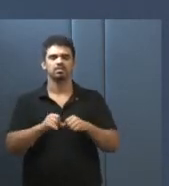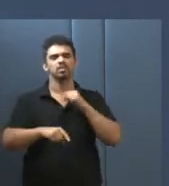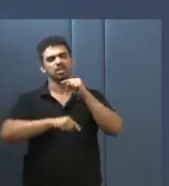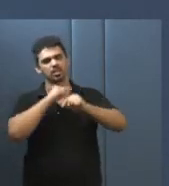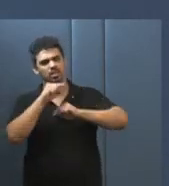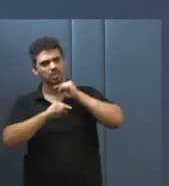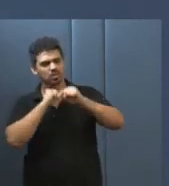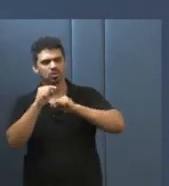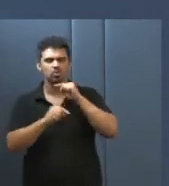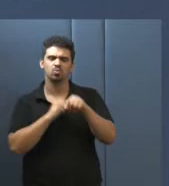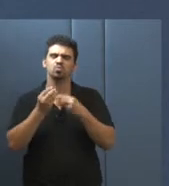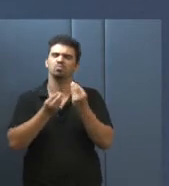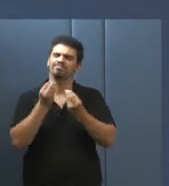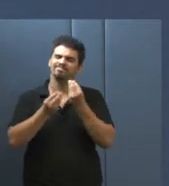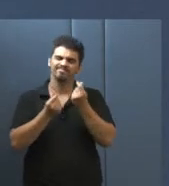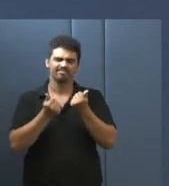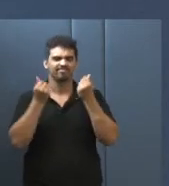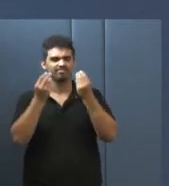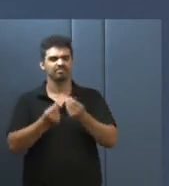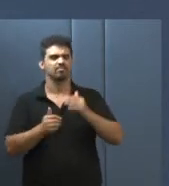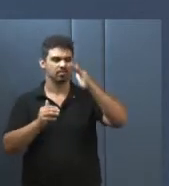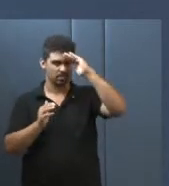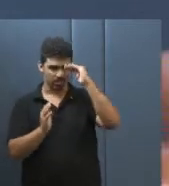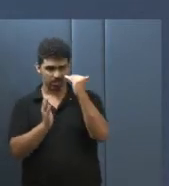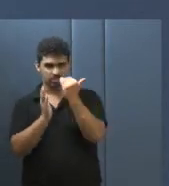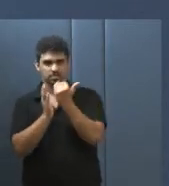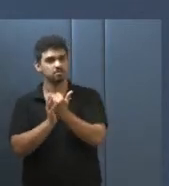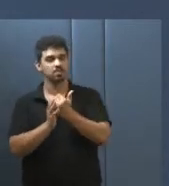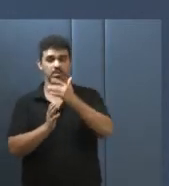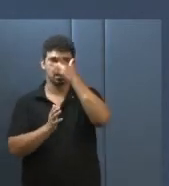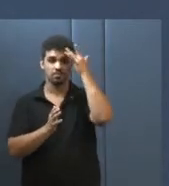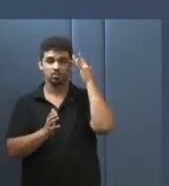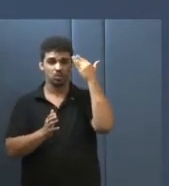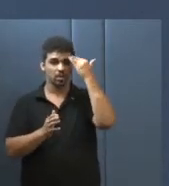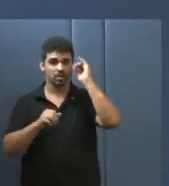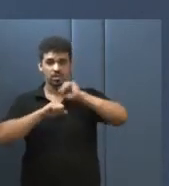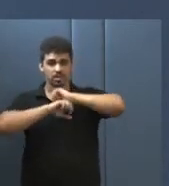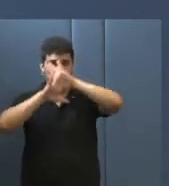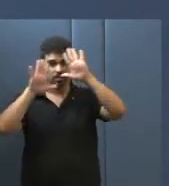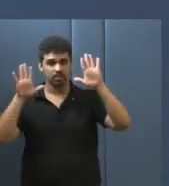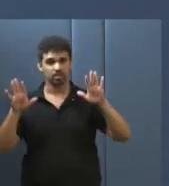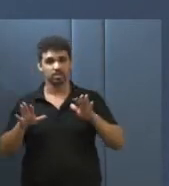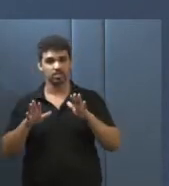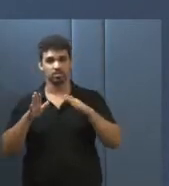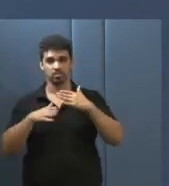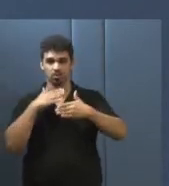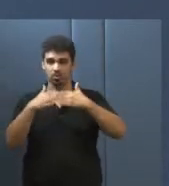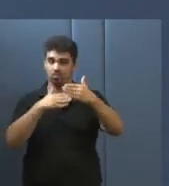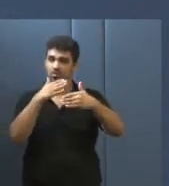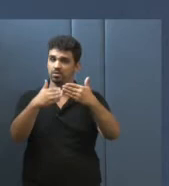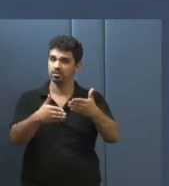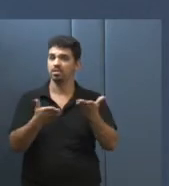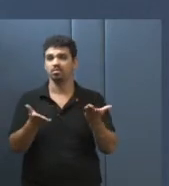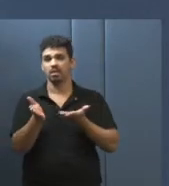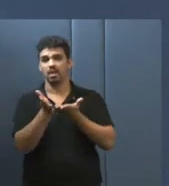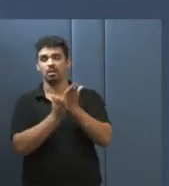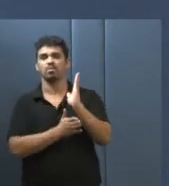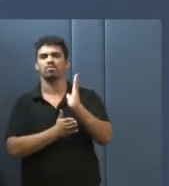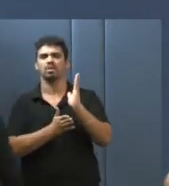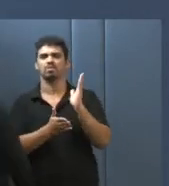relação ao respeito por parte do devedor que entende ter o seu processo de reestruturação aprovado